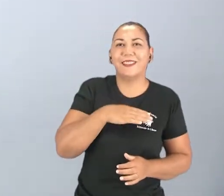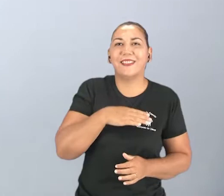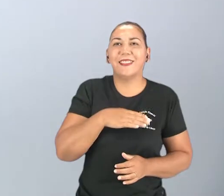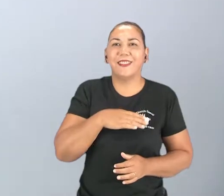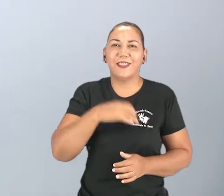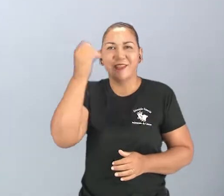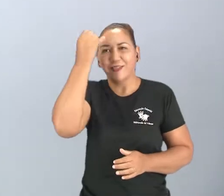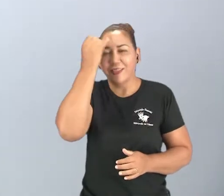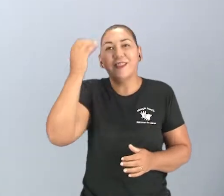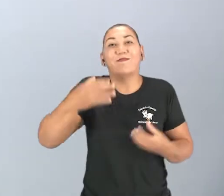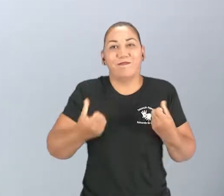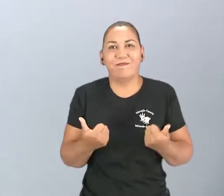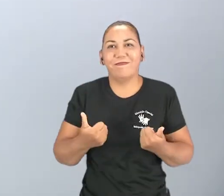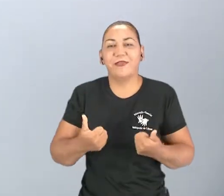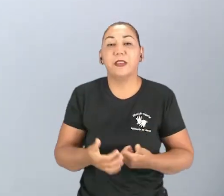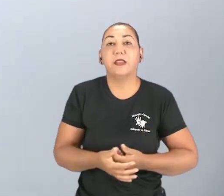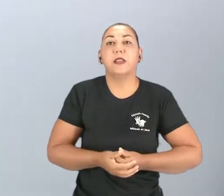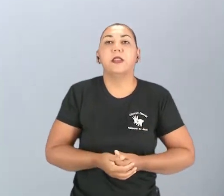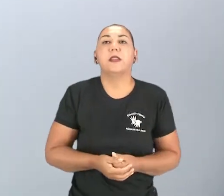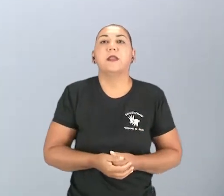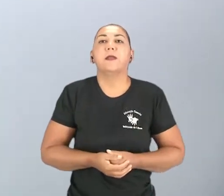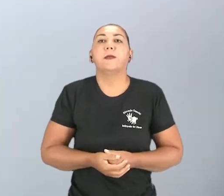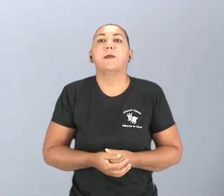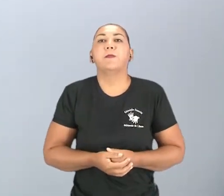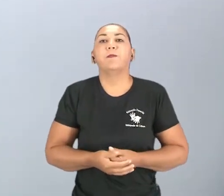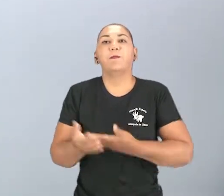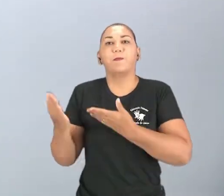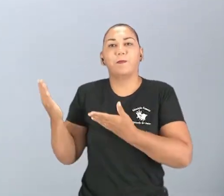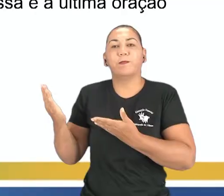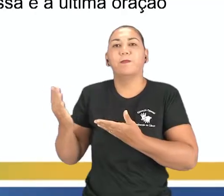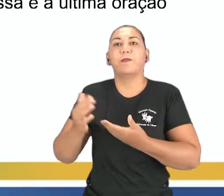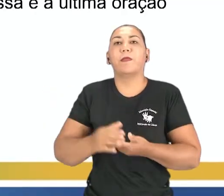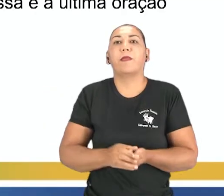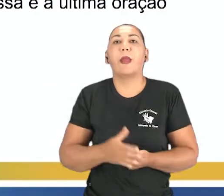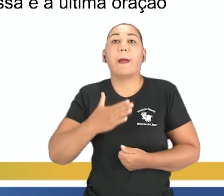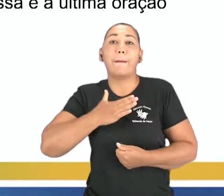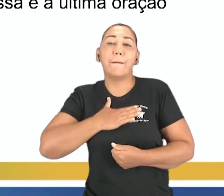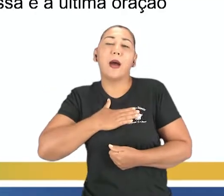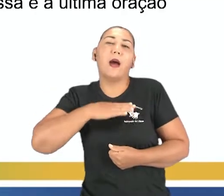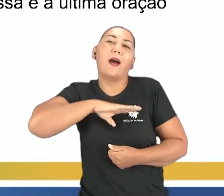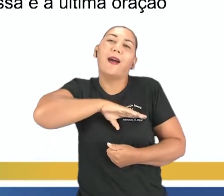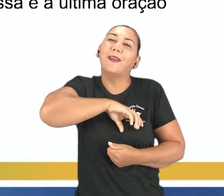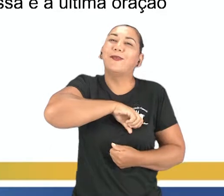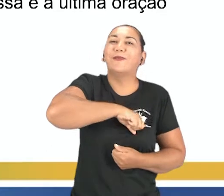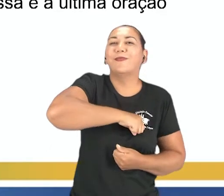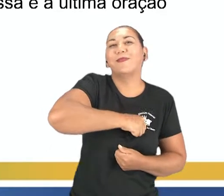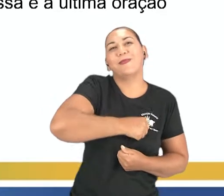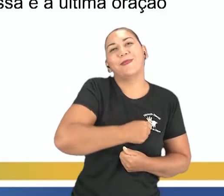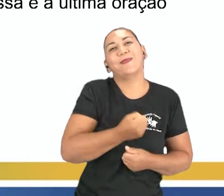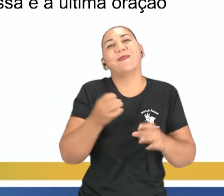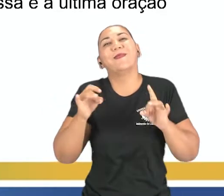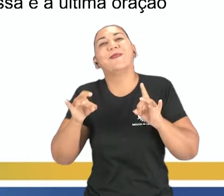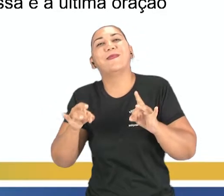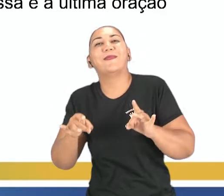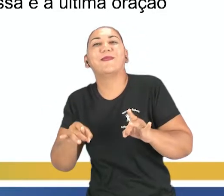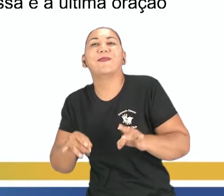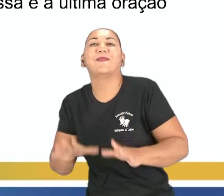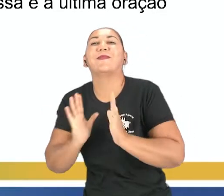né? Também achei. Vamos lá, então? Ela diz assim: meu amor, essa é a